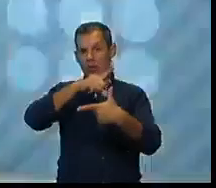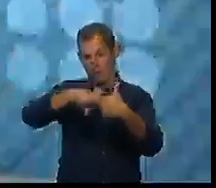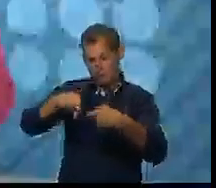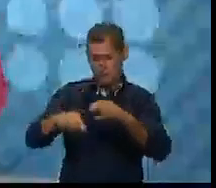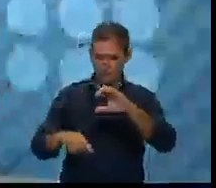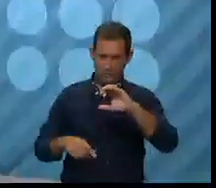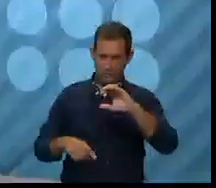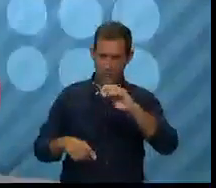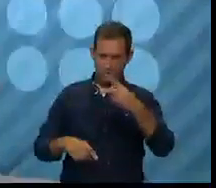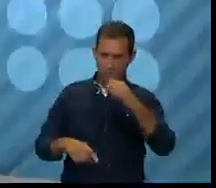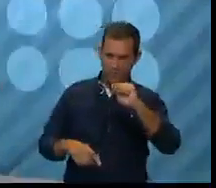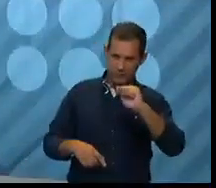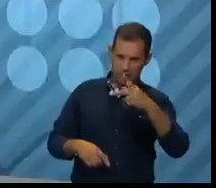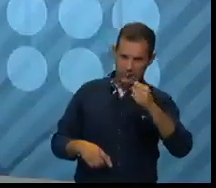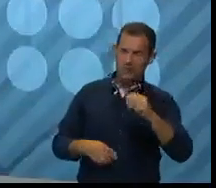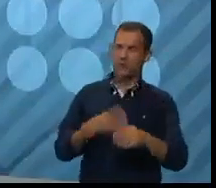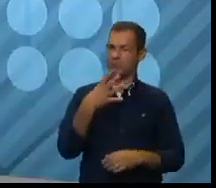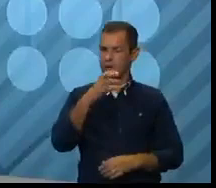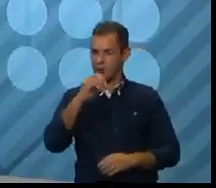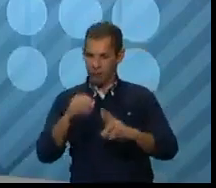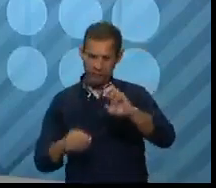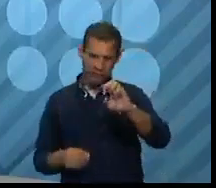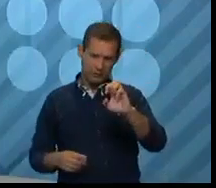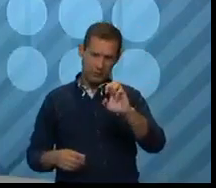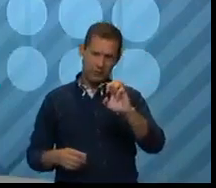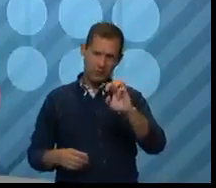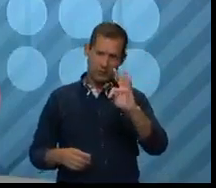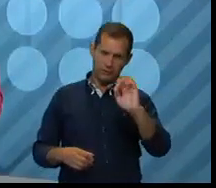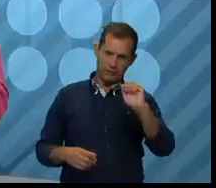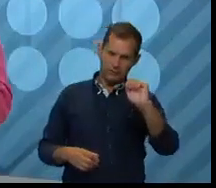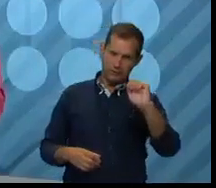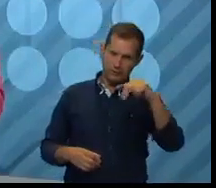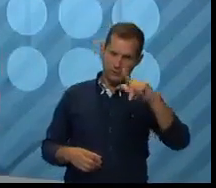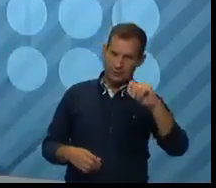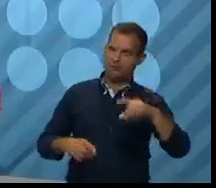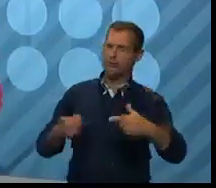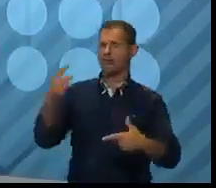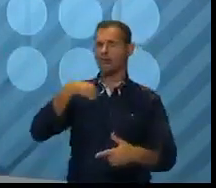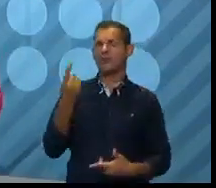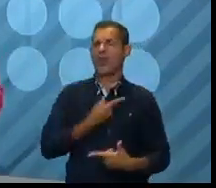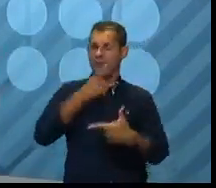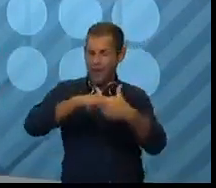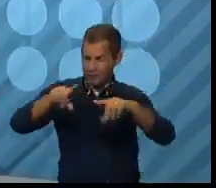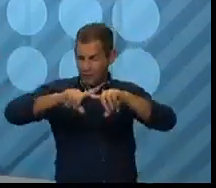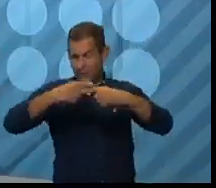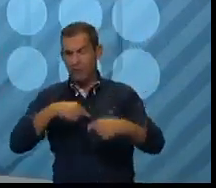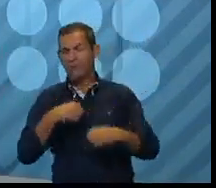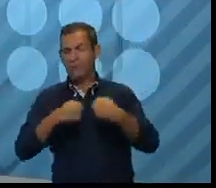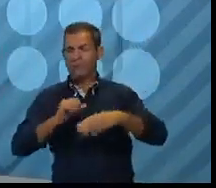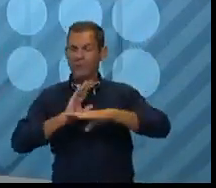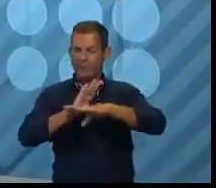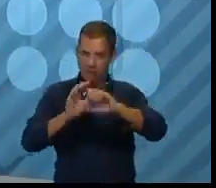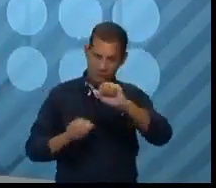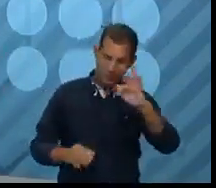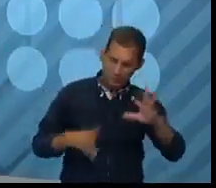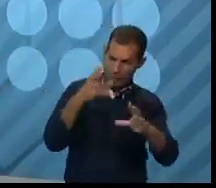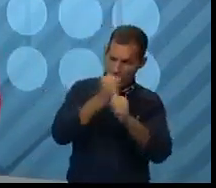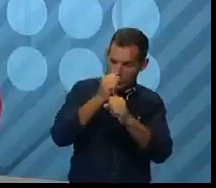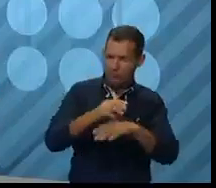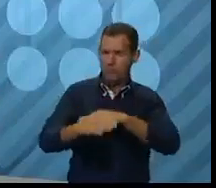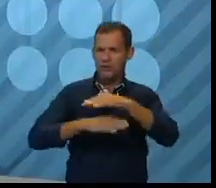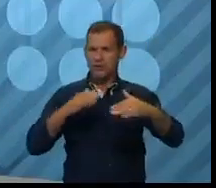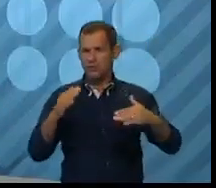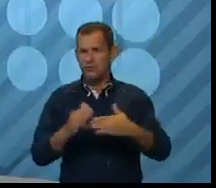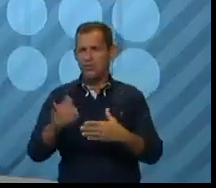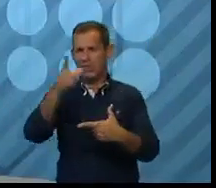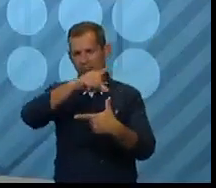nossa chapa em 40 retângulos. Né? Se a gente fosse dividir em mais retângulos, nós precisaríamos da ajuda do software para calcular